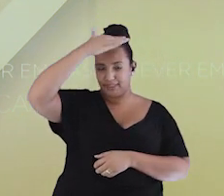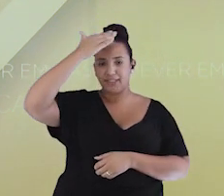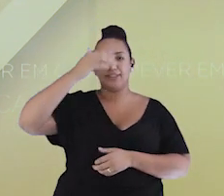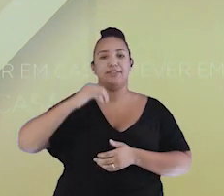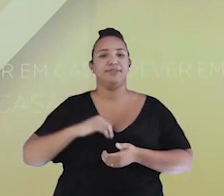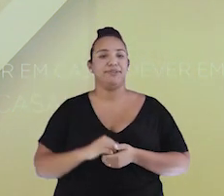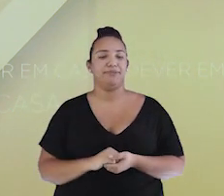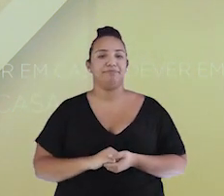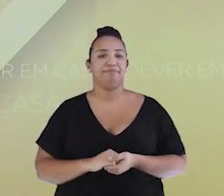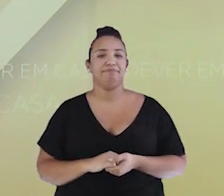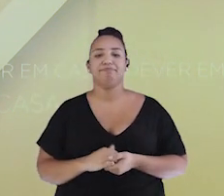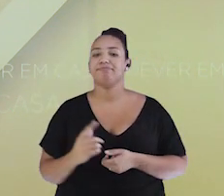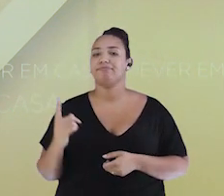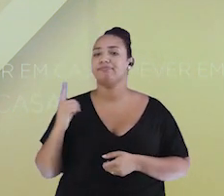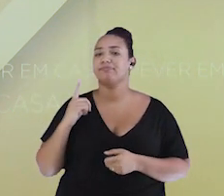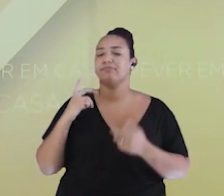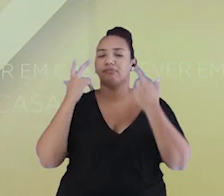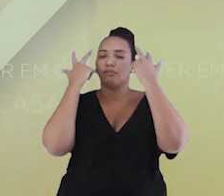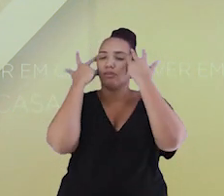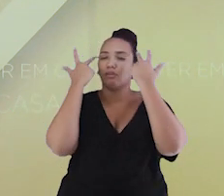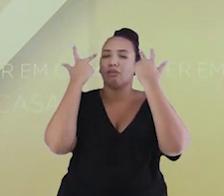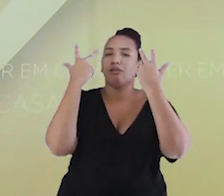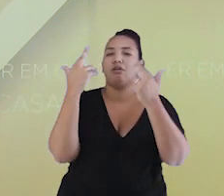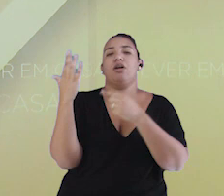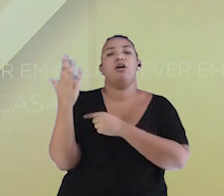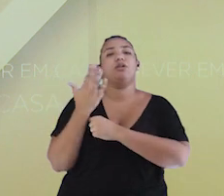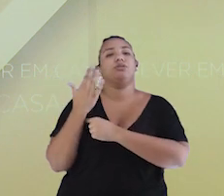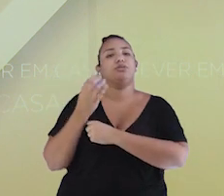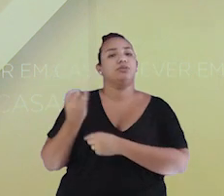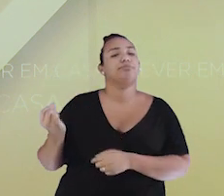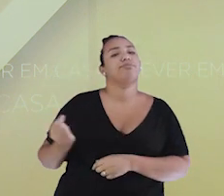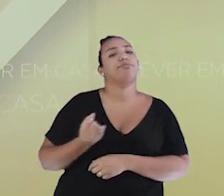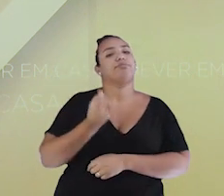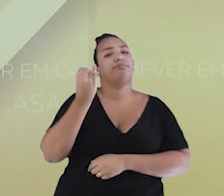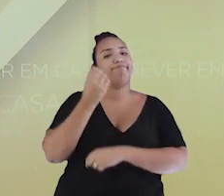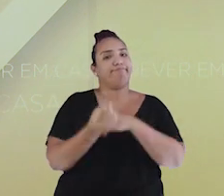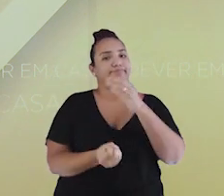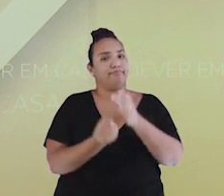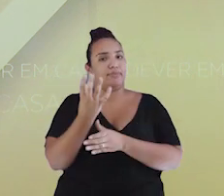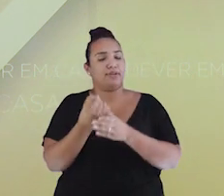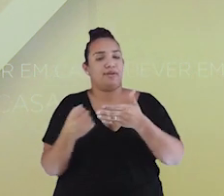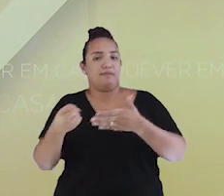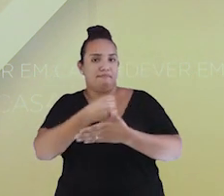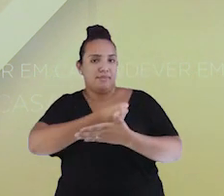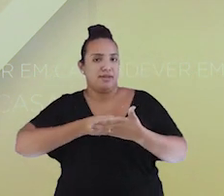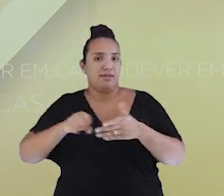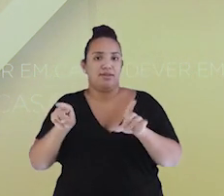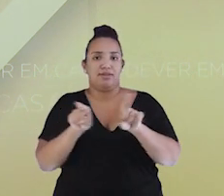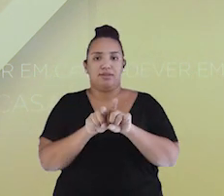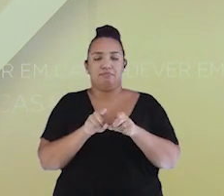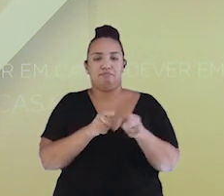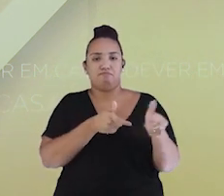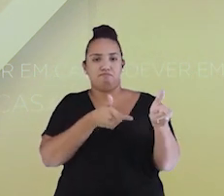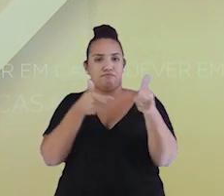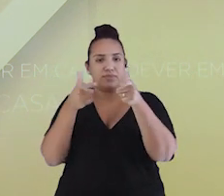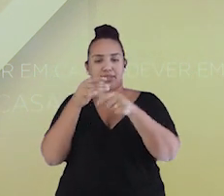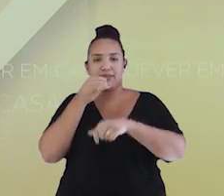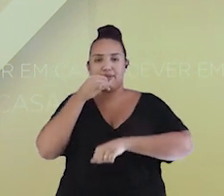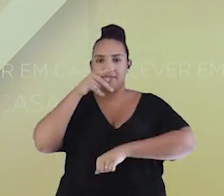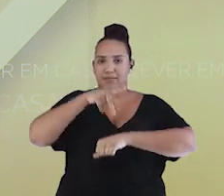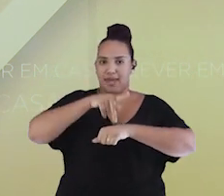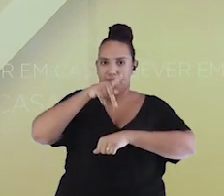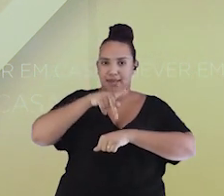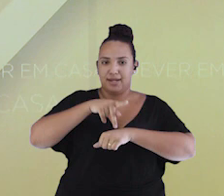México e contavam com um recurso natural importante para a confecção de panelas e armas, que